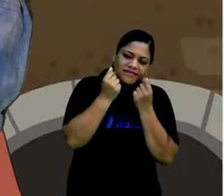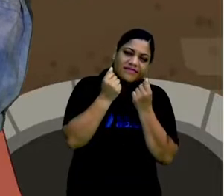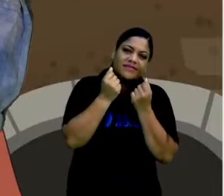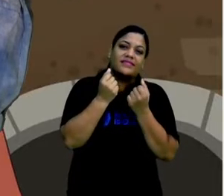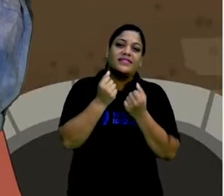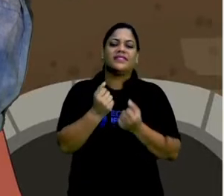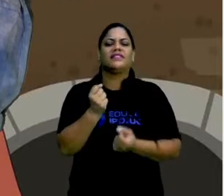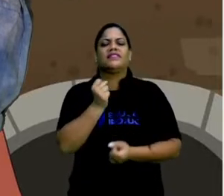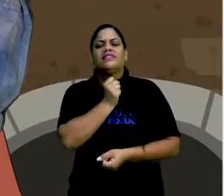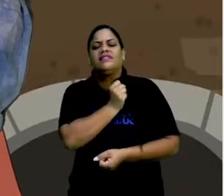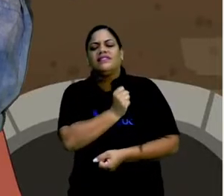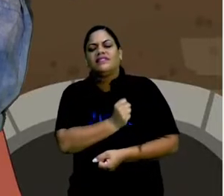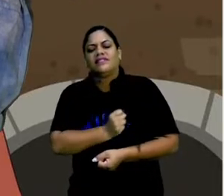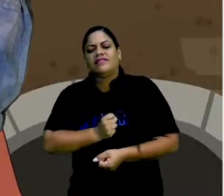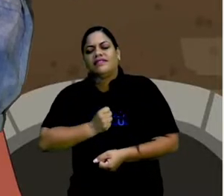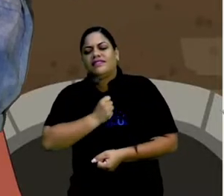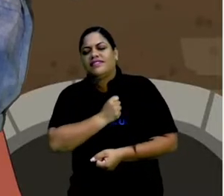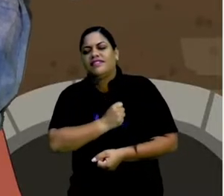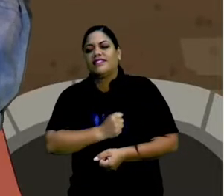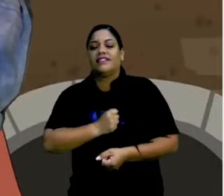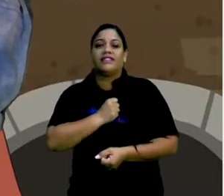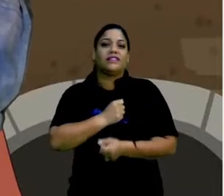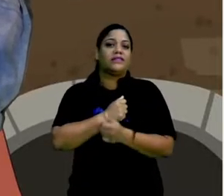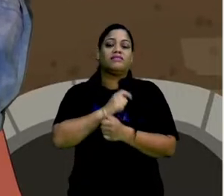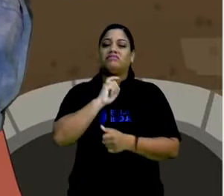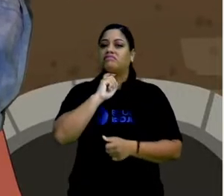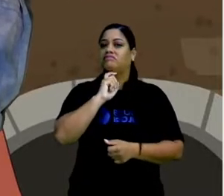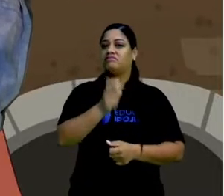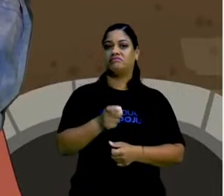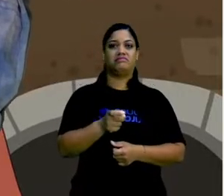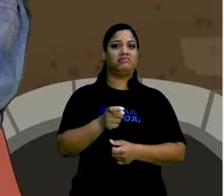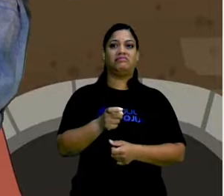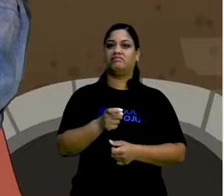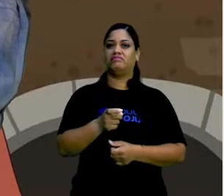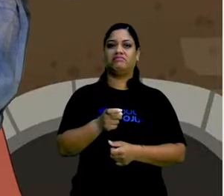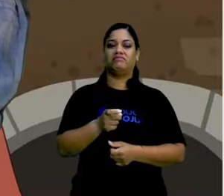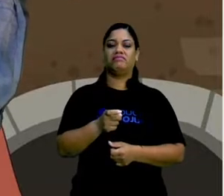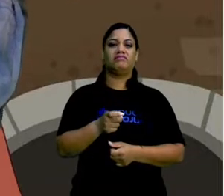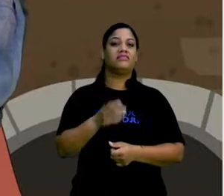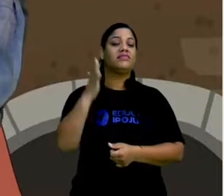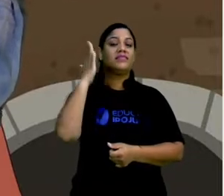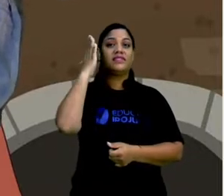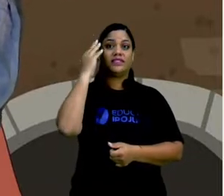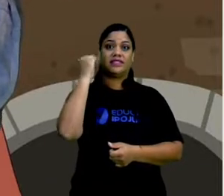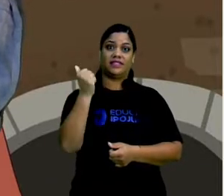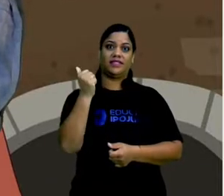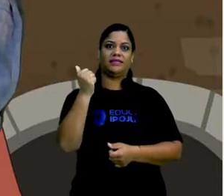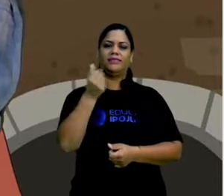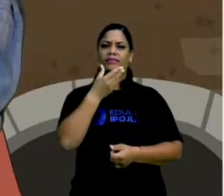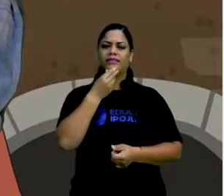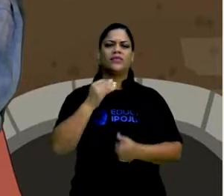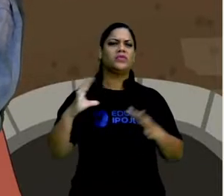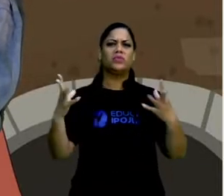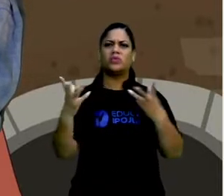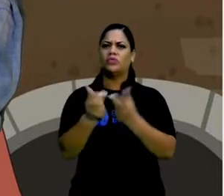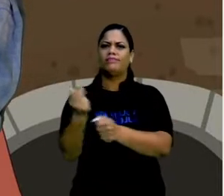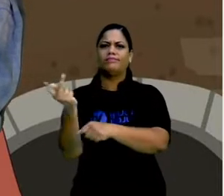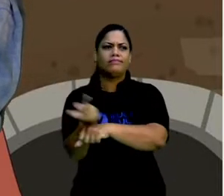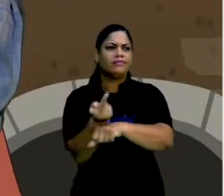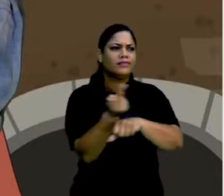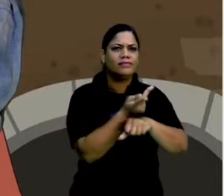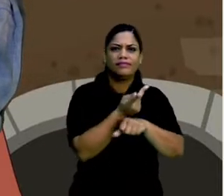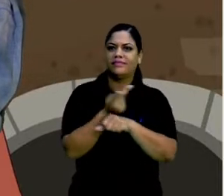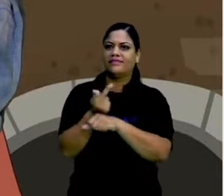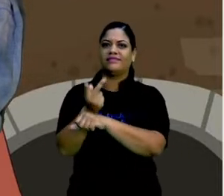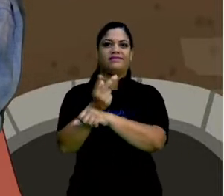De saudade, porque ninguém mais, nunca mais ouviu falar nele. E todo mundo procurou